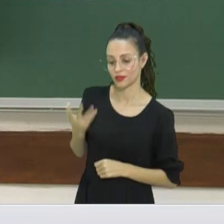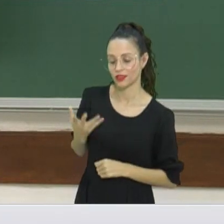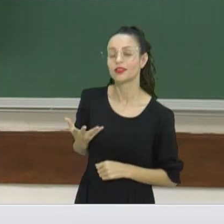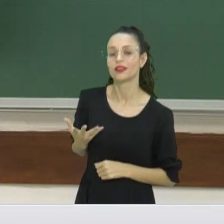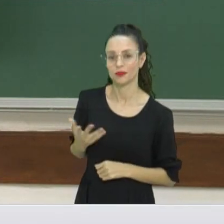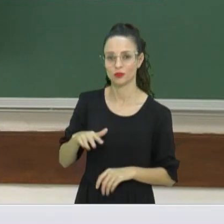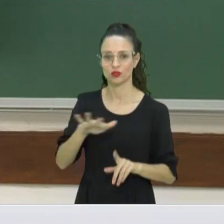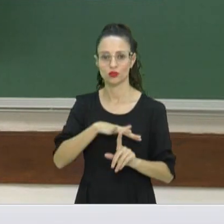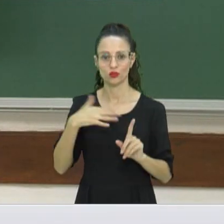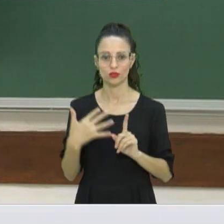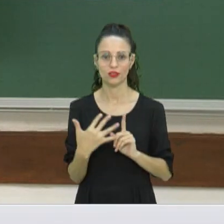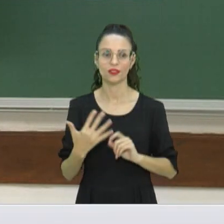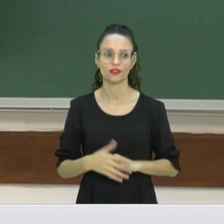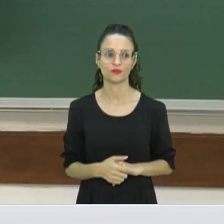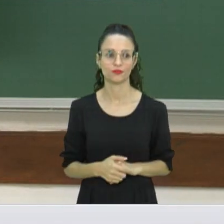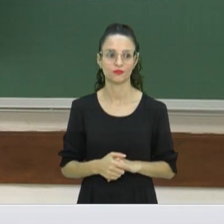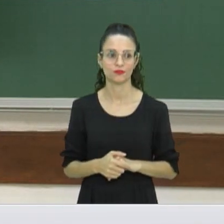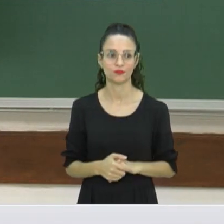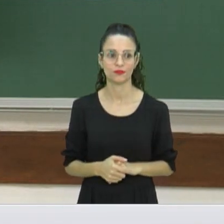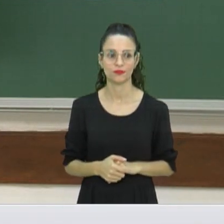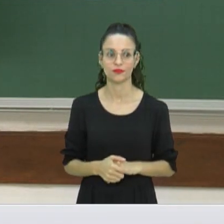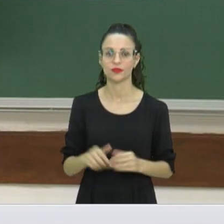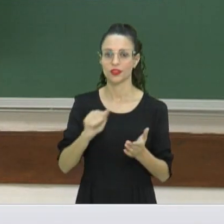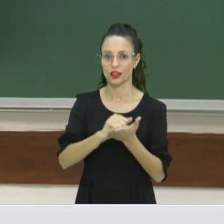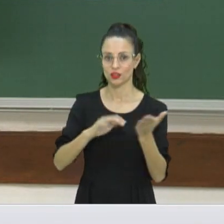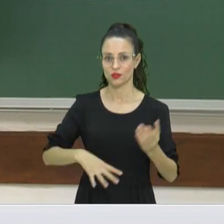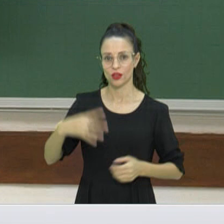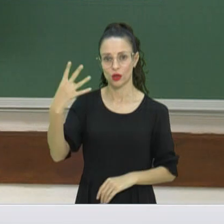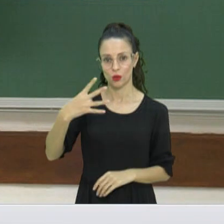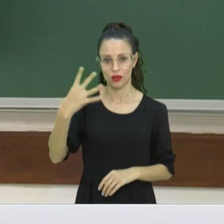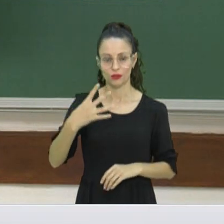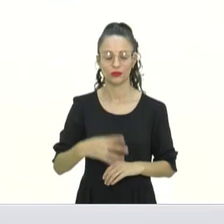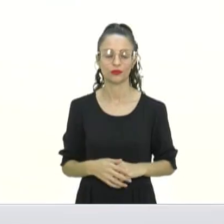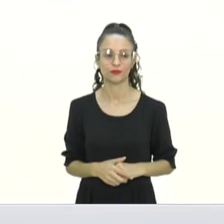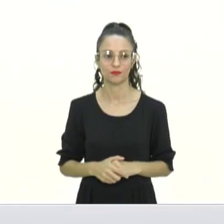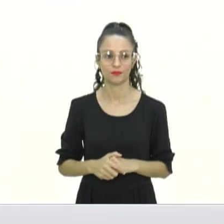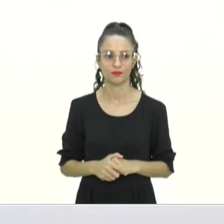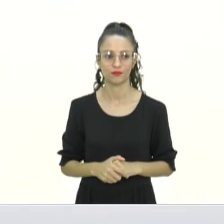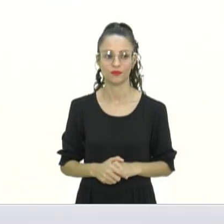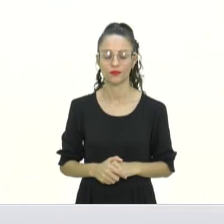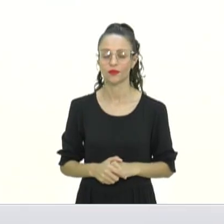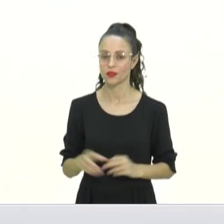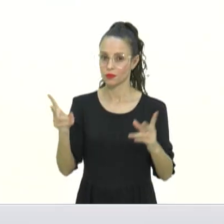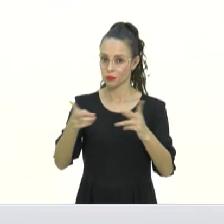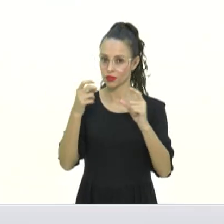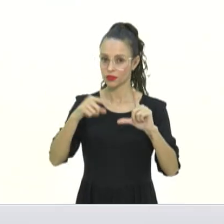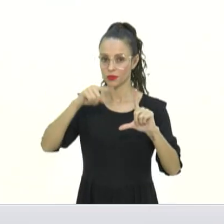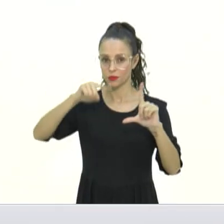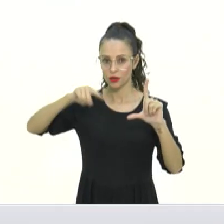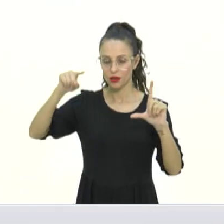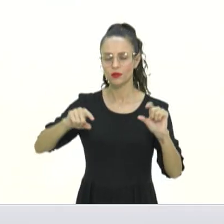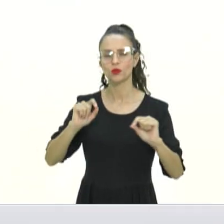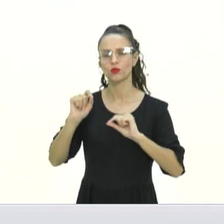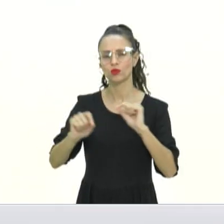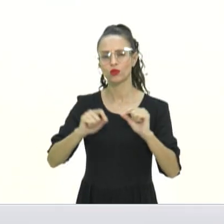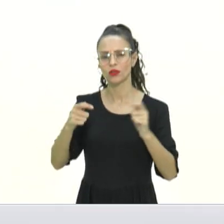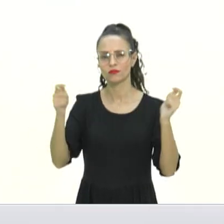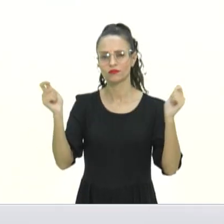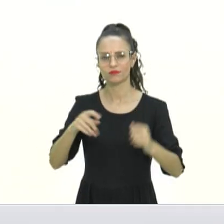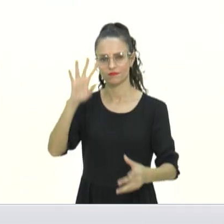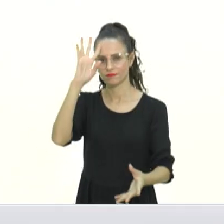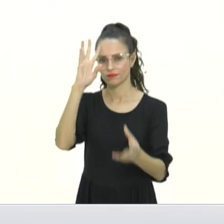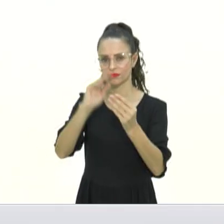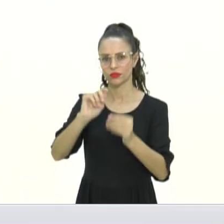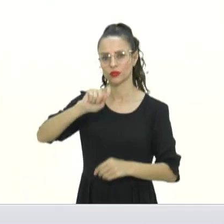né, que a sociedade criou, né? Atividade 4, observando o gráfico, o que é possível